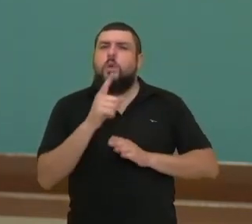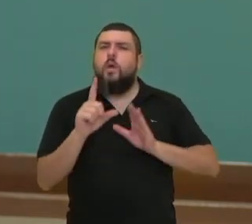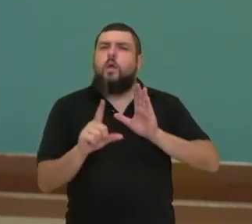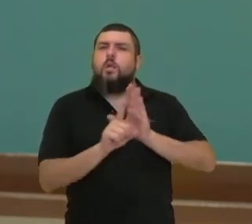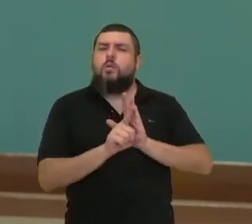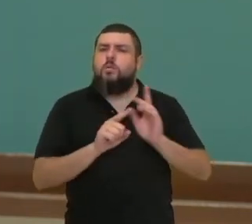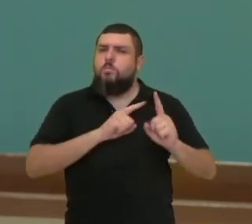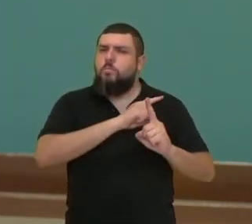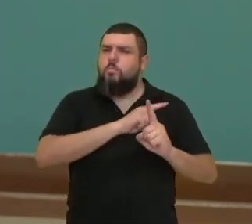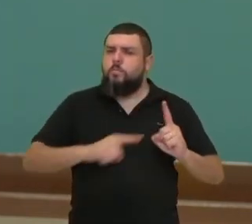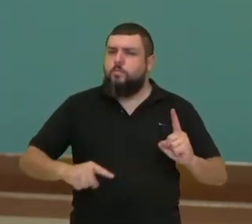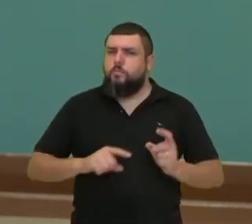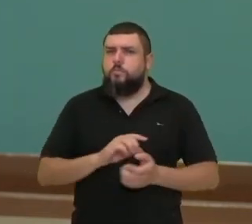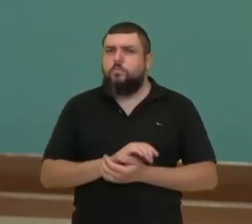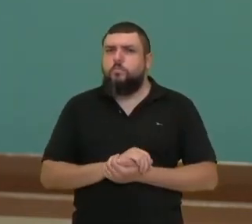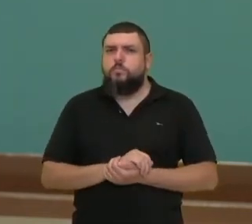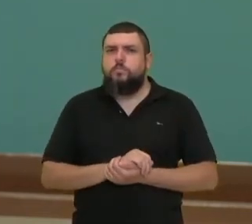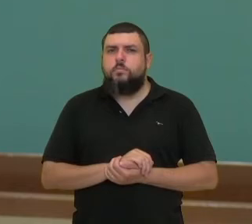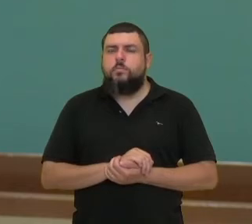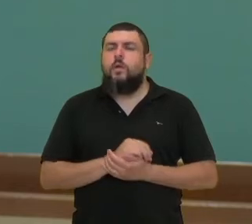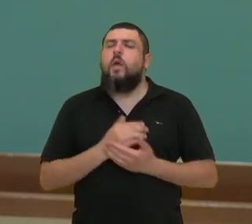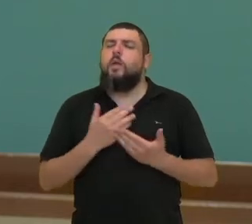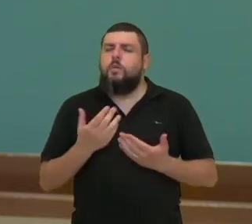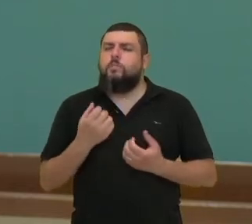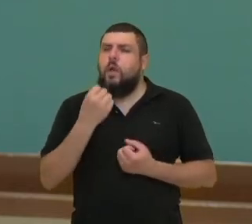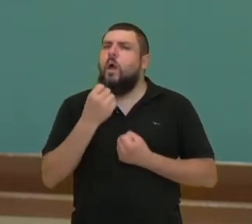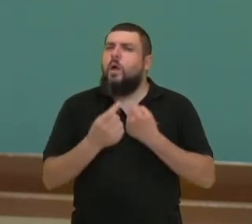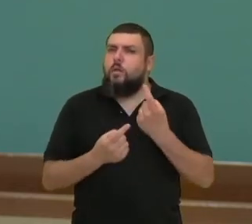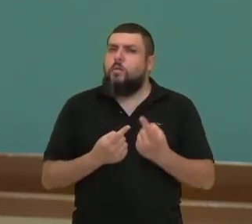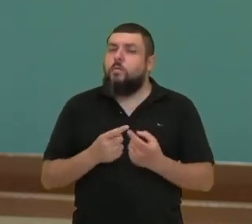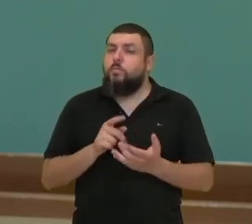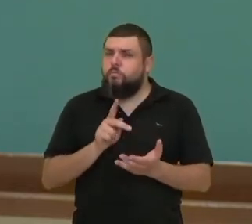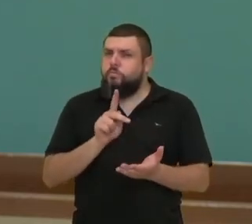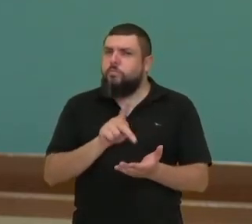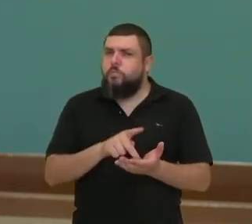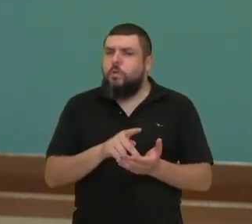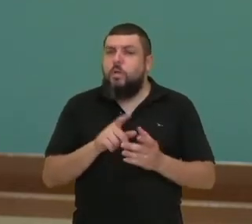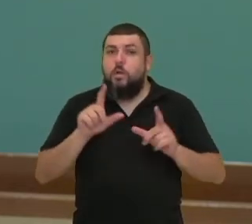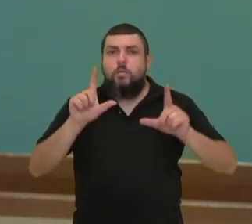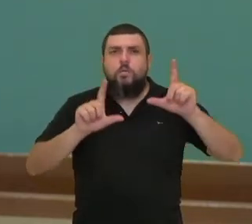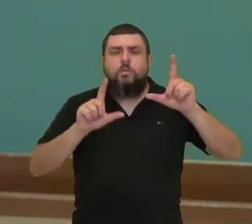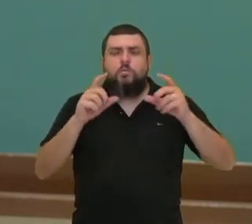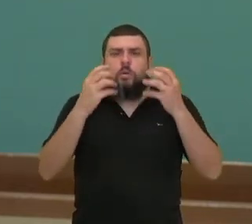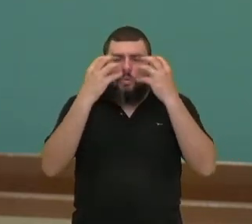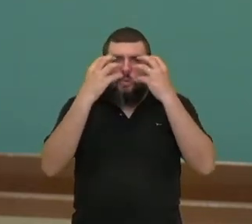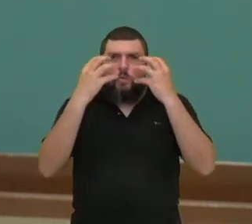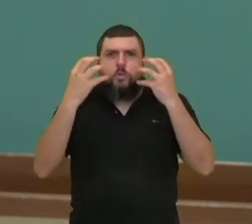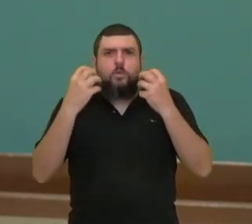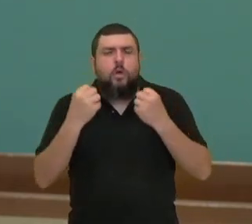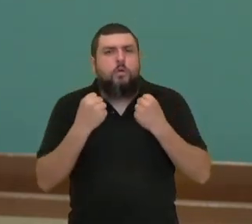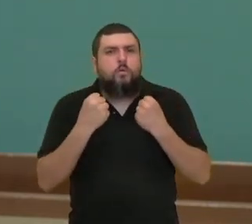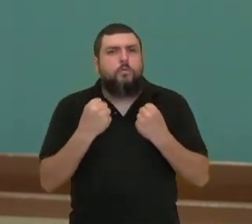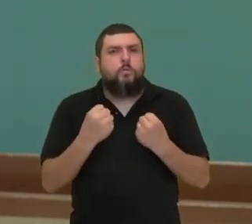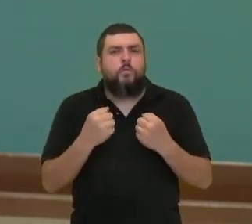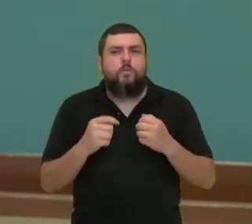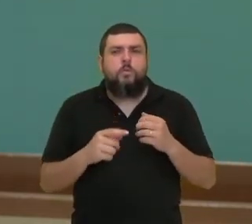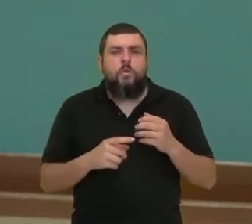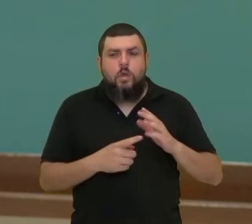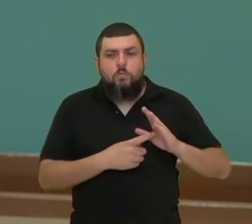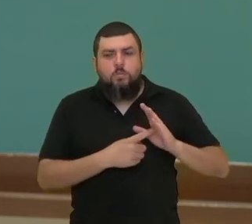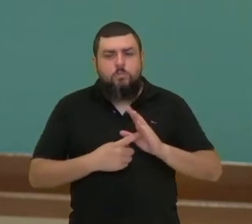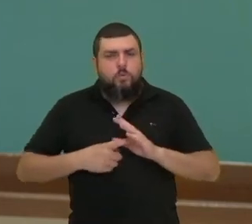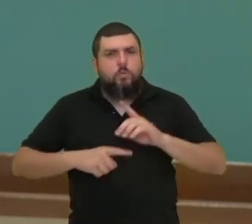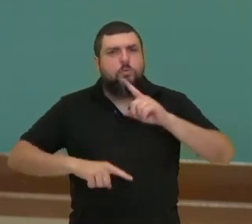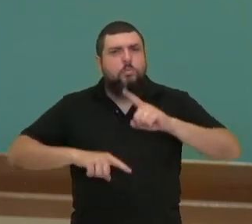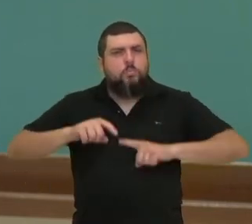é isso, gente. A publicidade, muitas vezes, ela é sim abusiva, ela mostra produtos, né, que não são